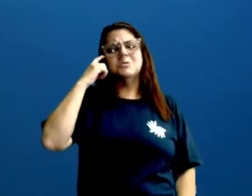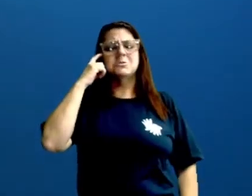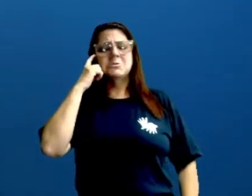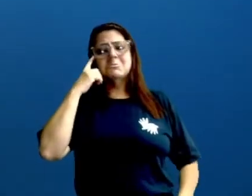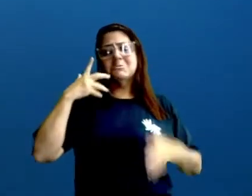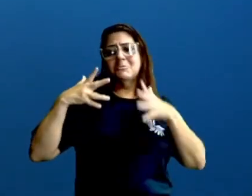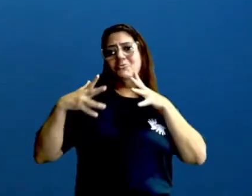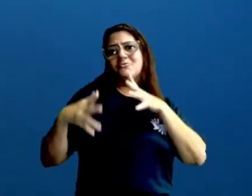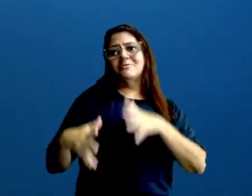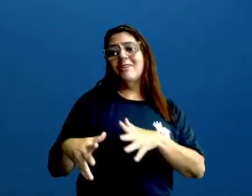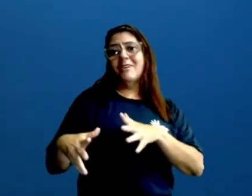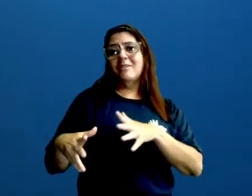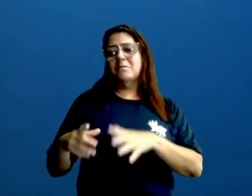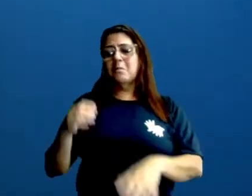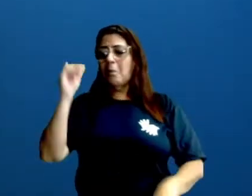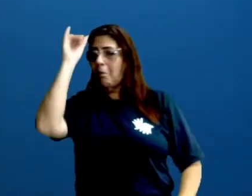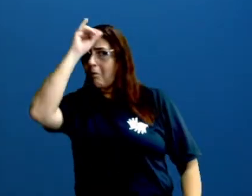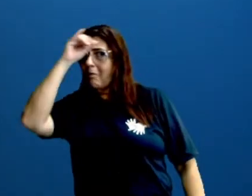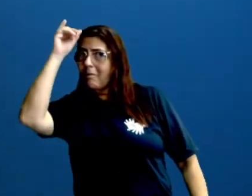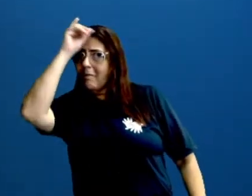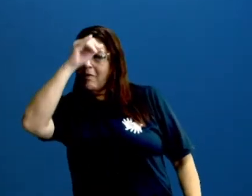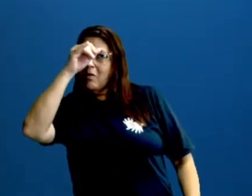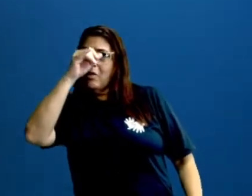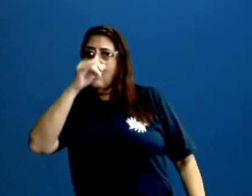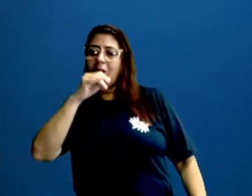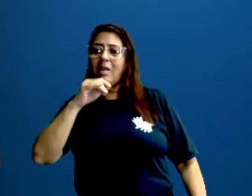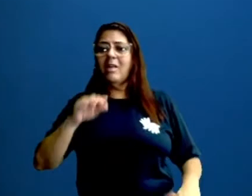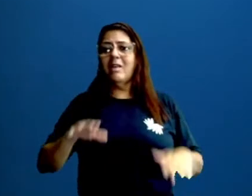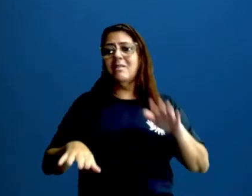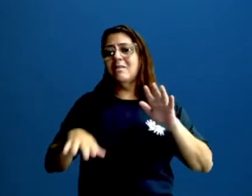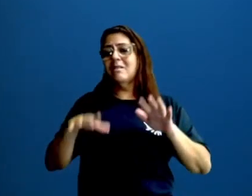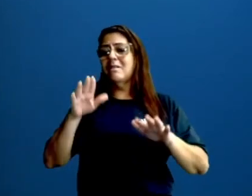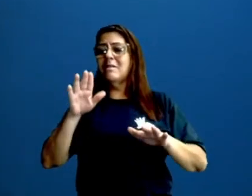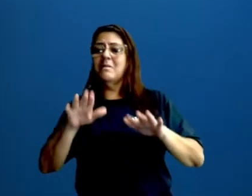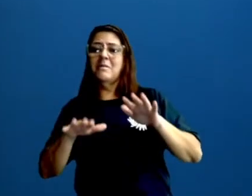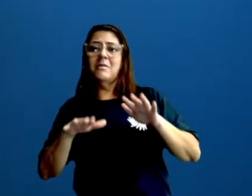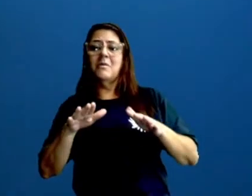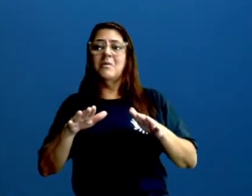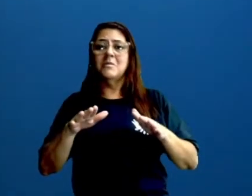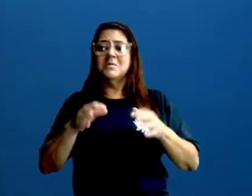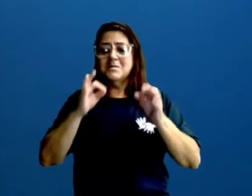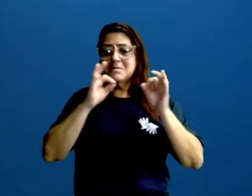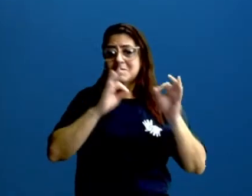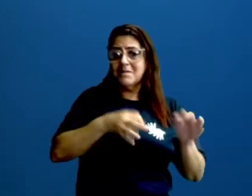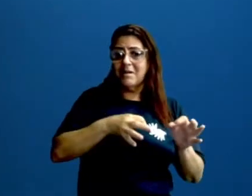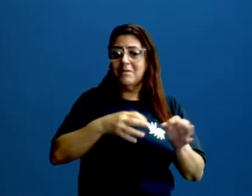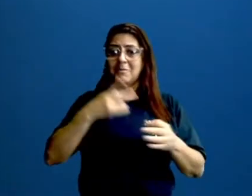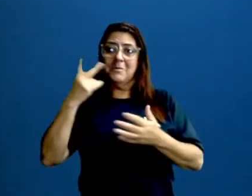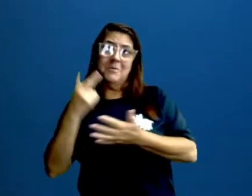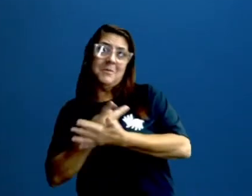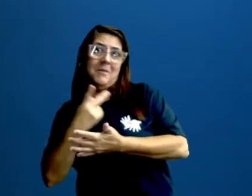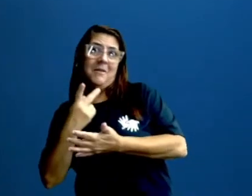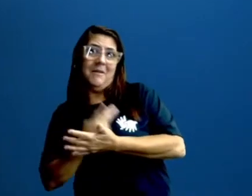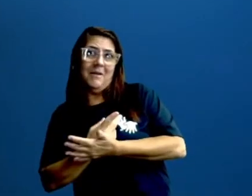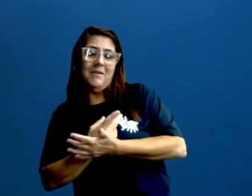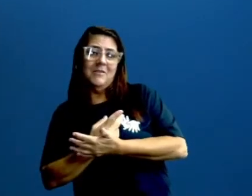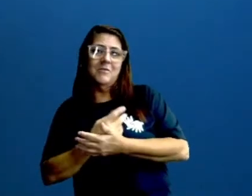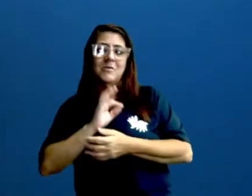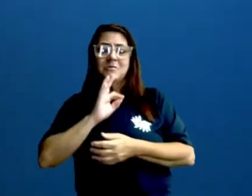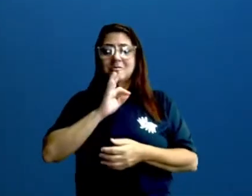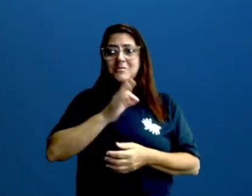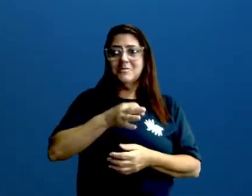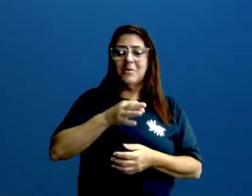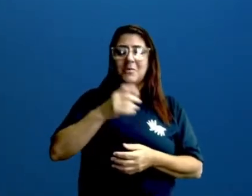meio chato, meio bobo, é ser meio improviso, meio certo, meio errado, é ter só